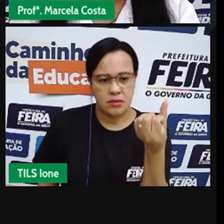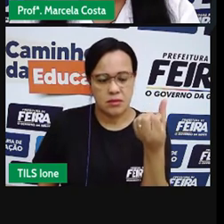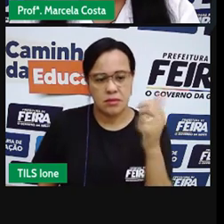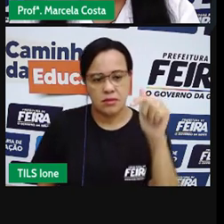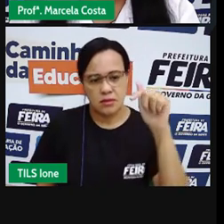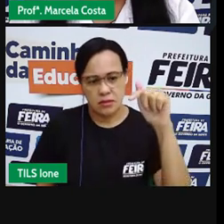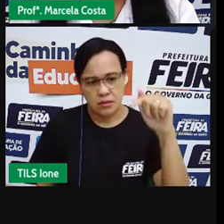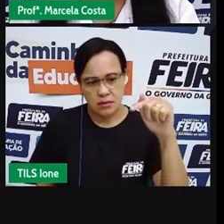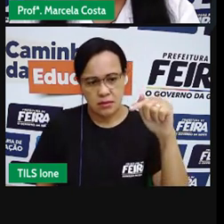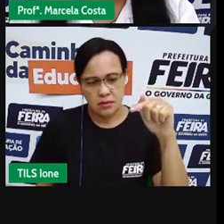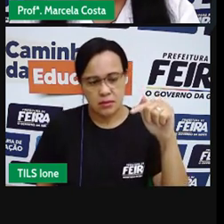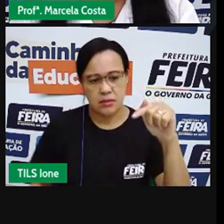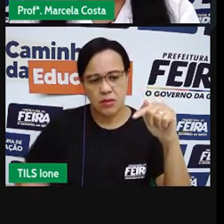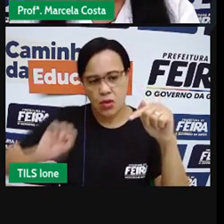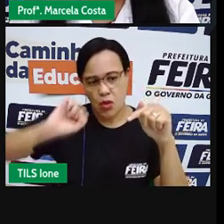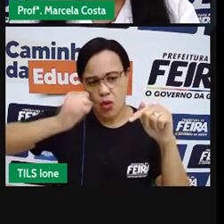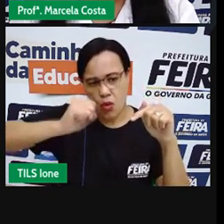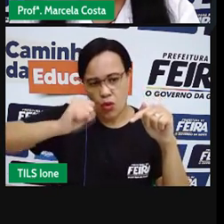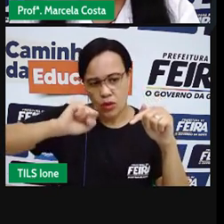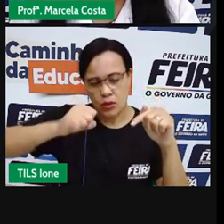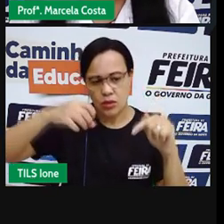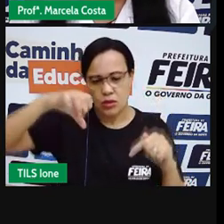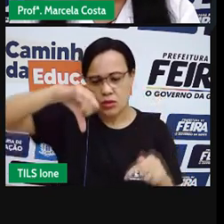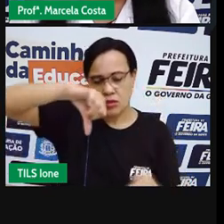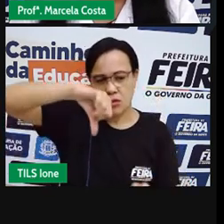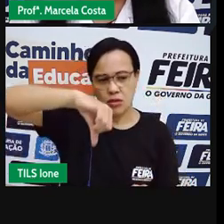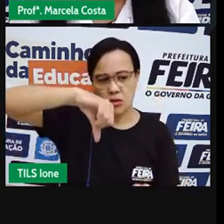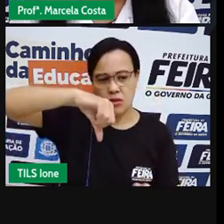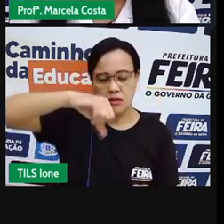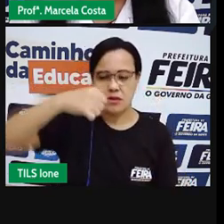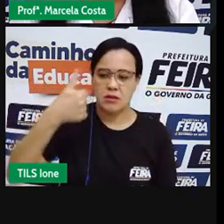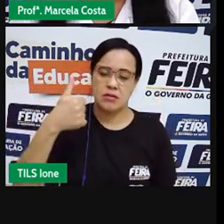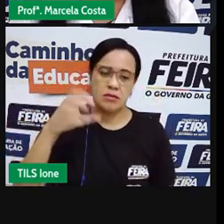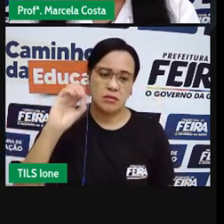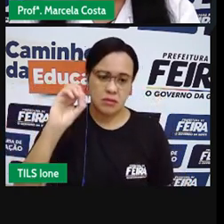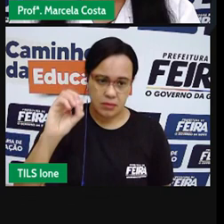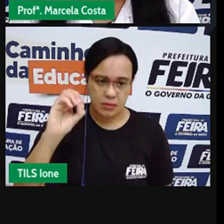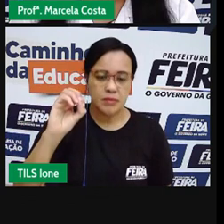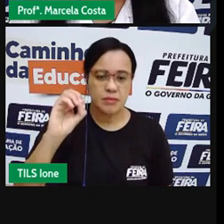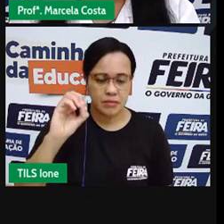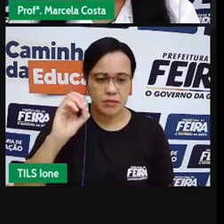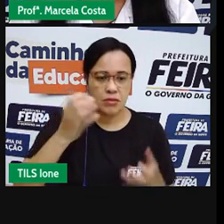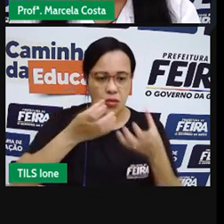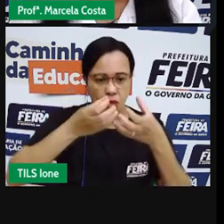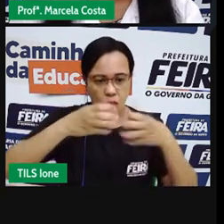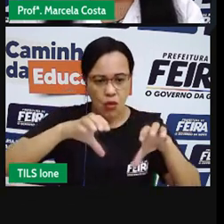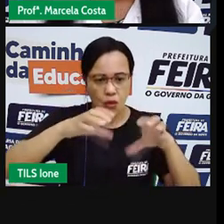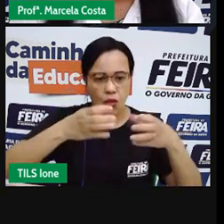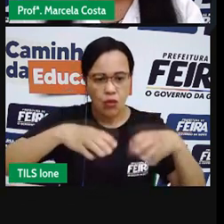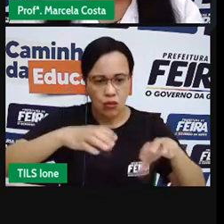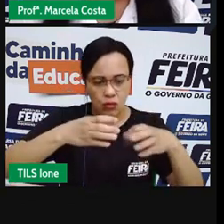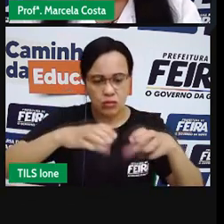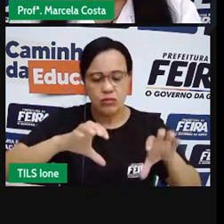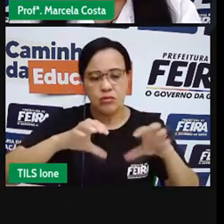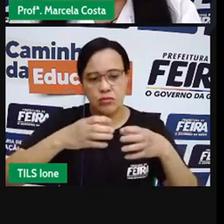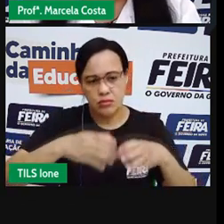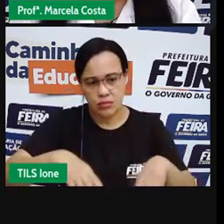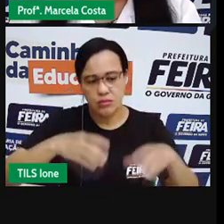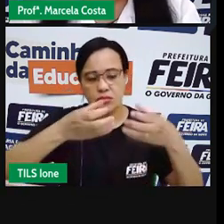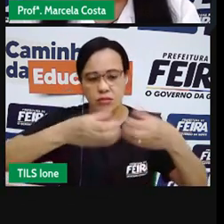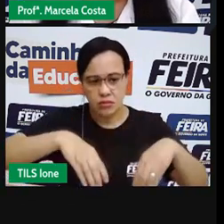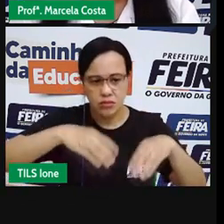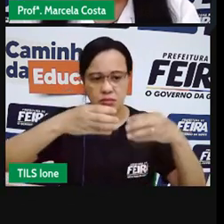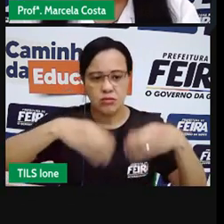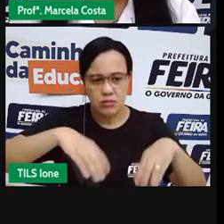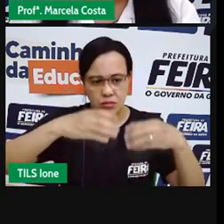6, 7, 8, 9, 10. 10